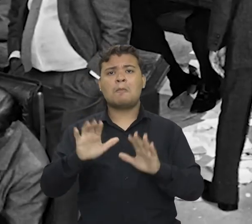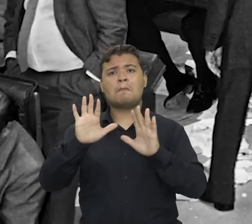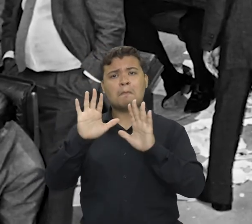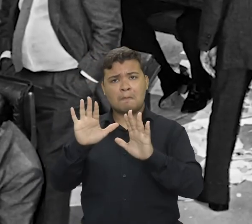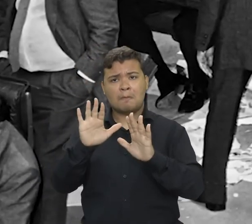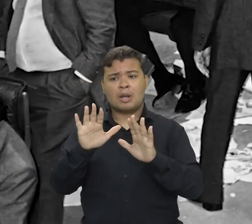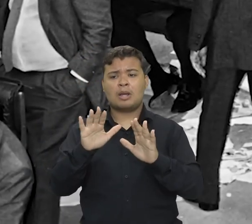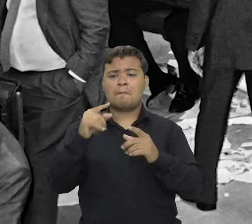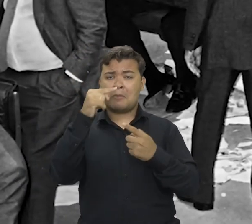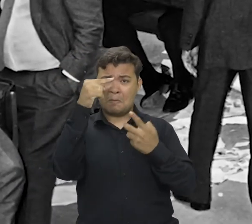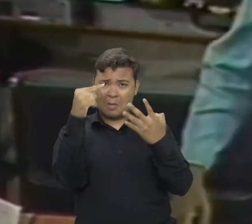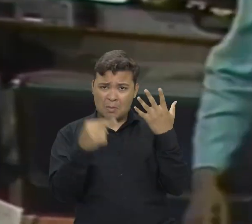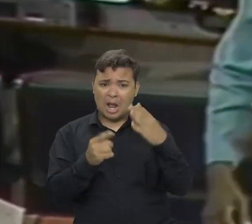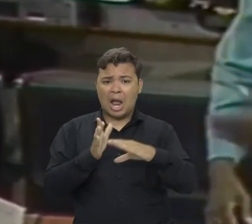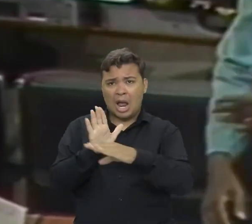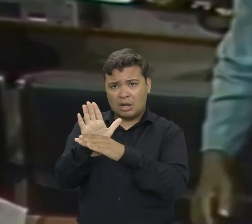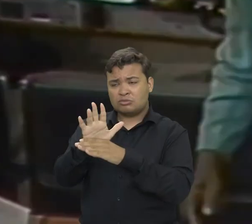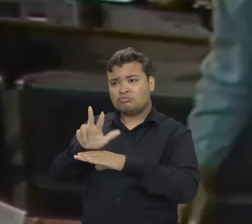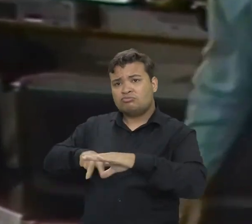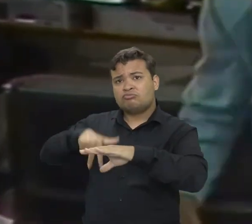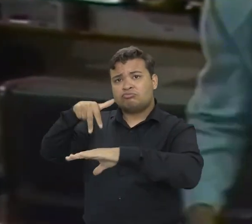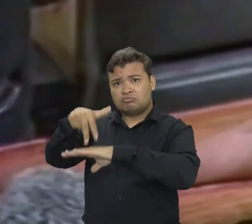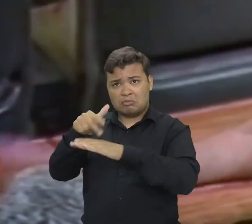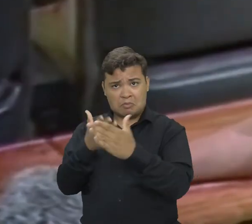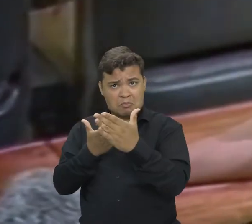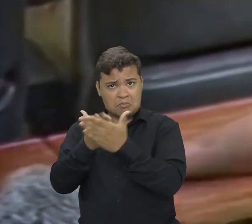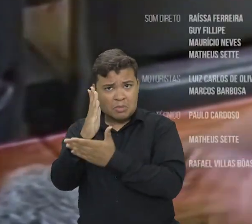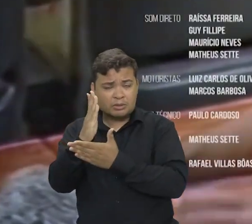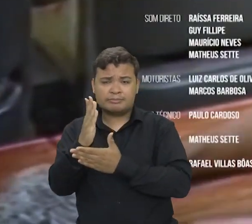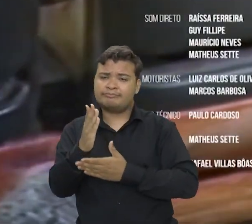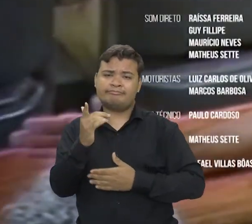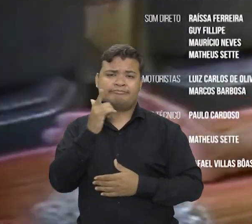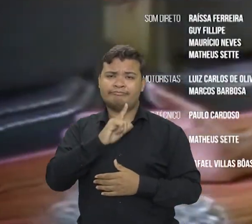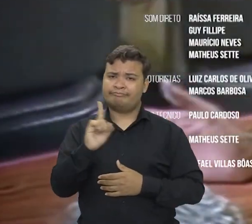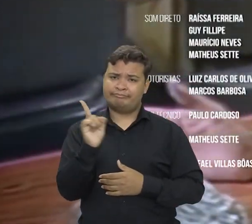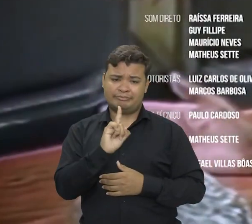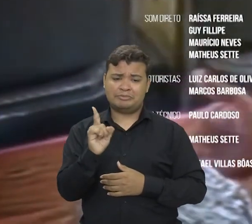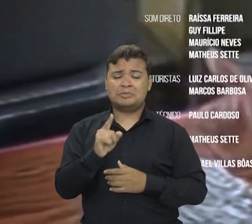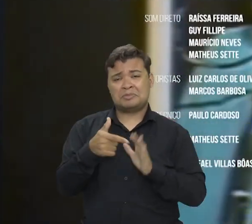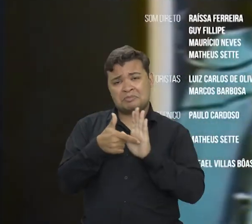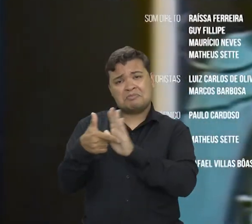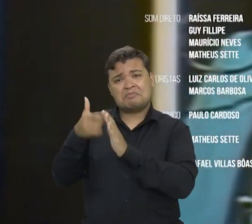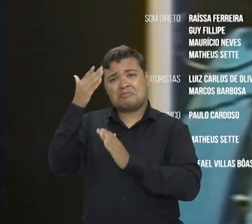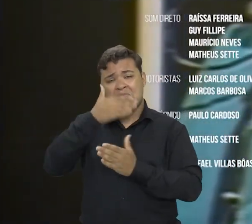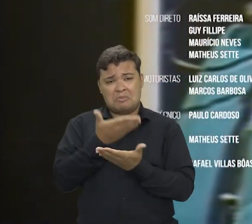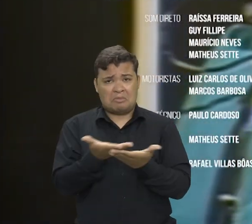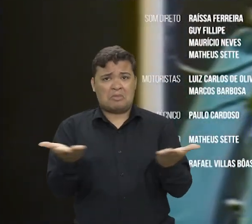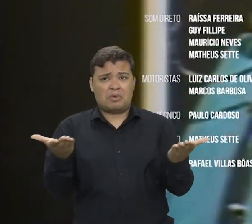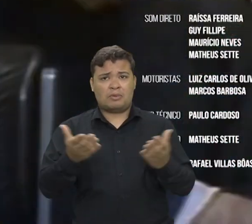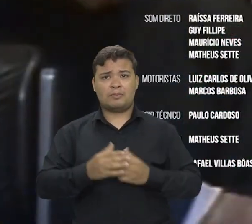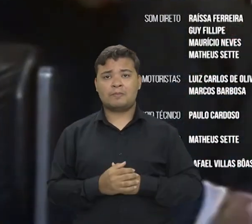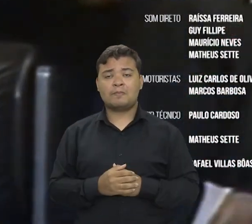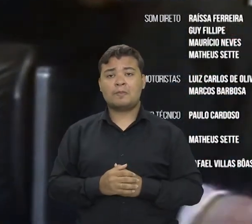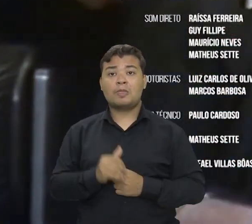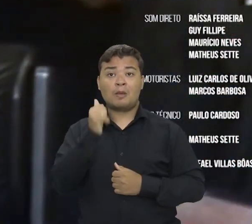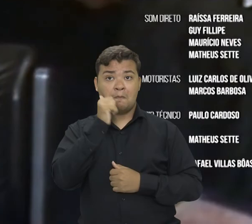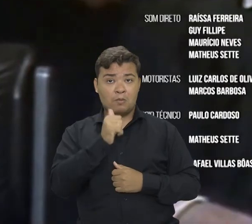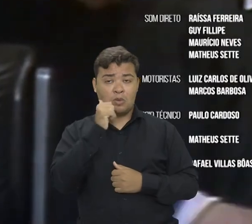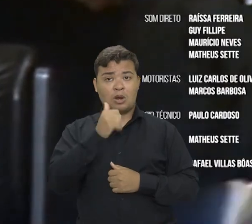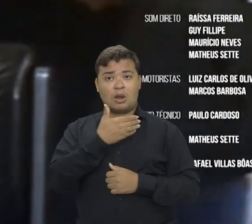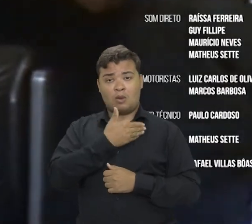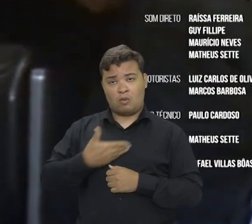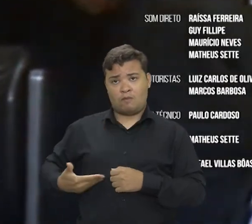condições para serem eleitas, o que fica claro com a subrepresentação feminina. A ocupação de mulheres em cargos de